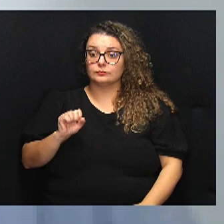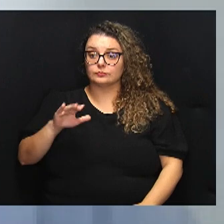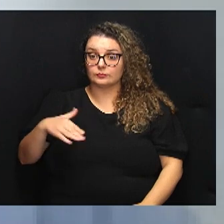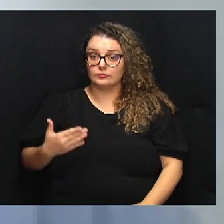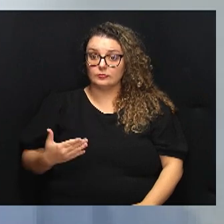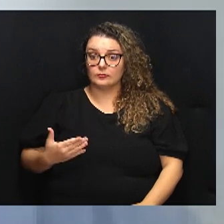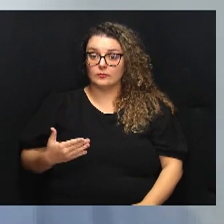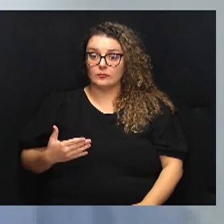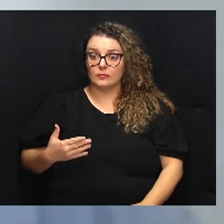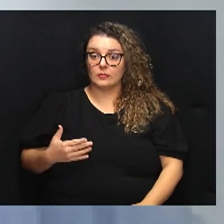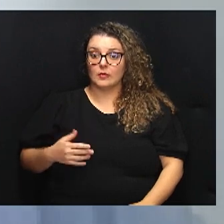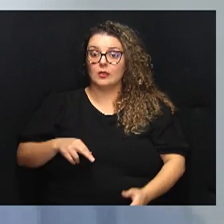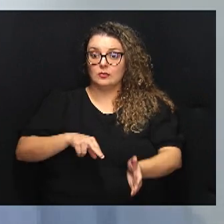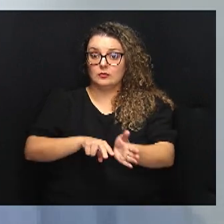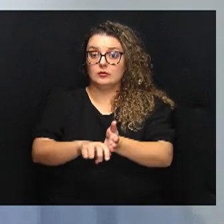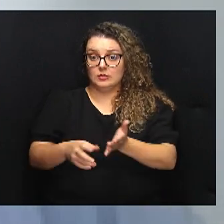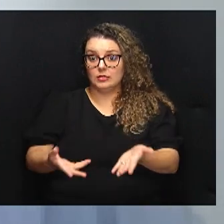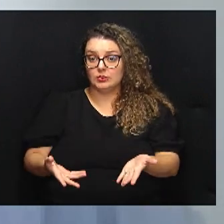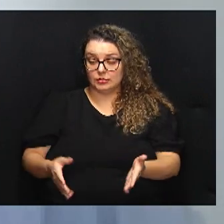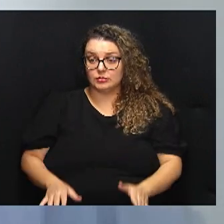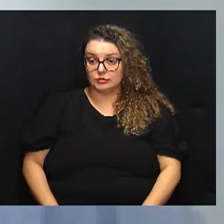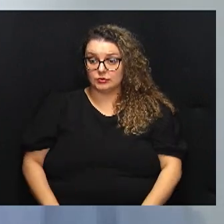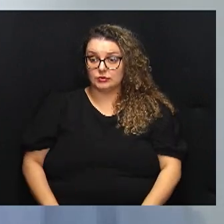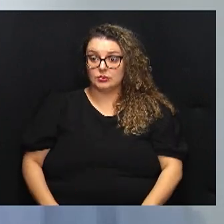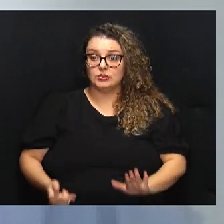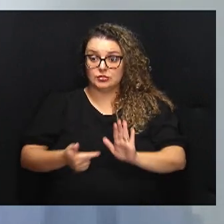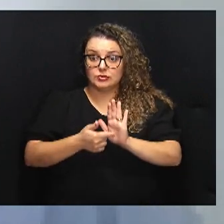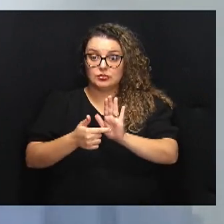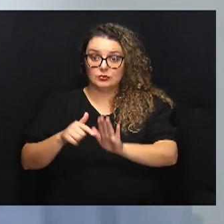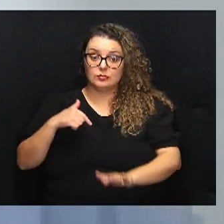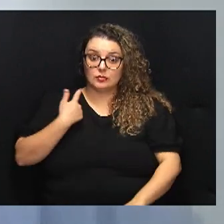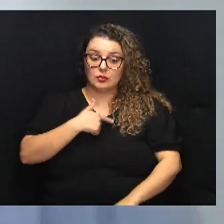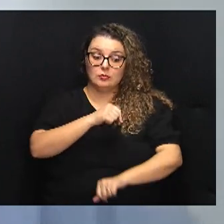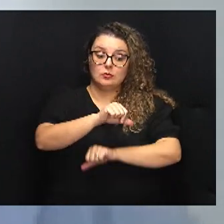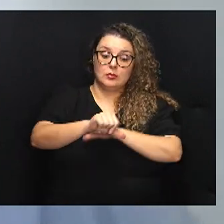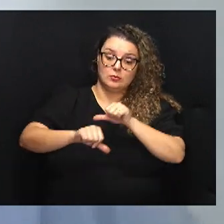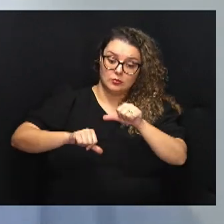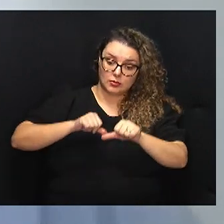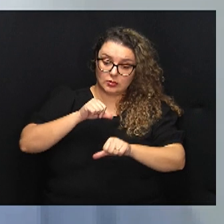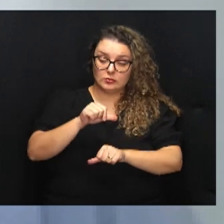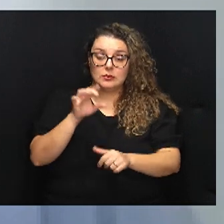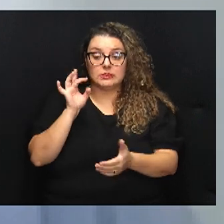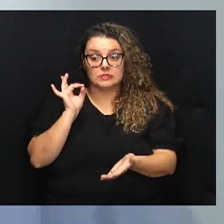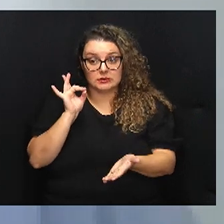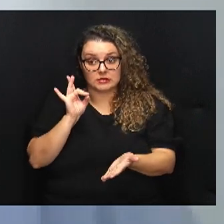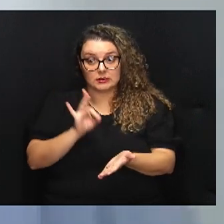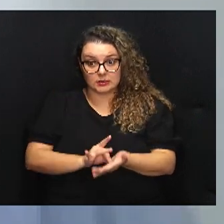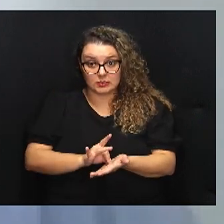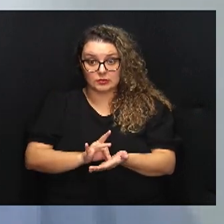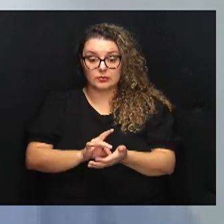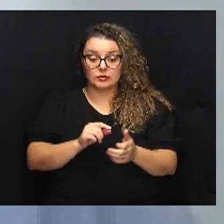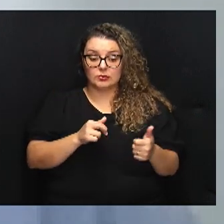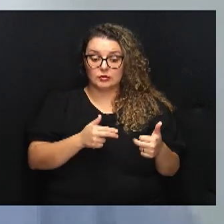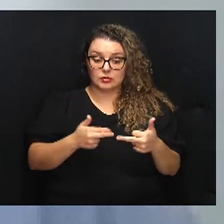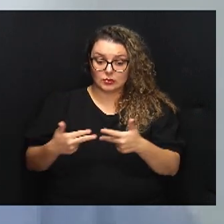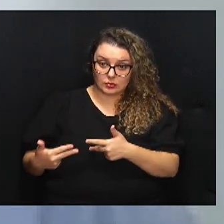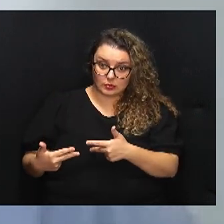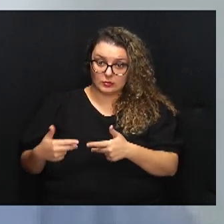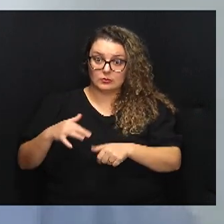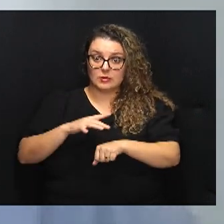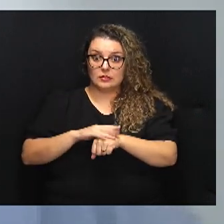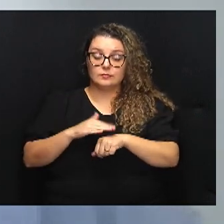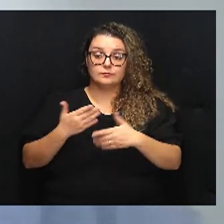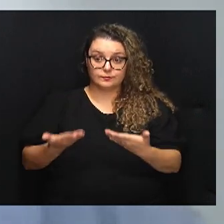fez esse diagnóstico. Isso mostra pra gente uma mudança real no padrão dessa